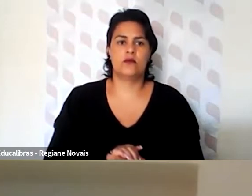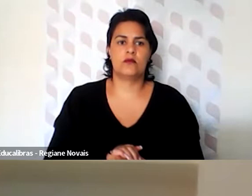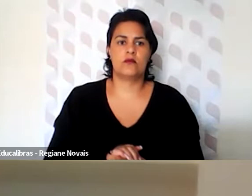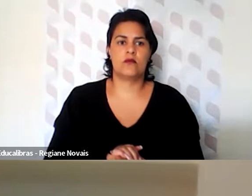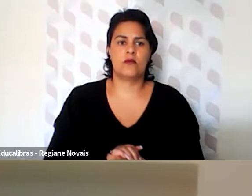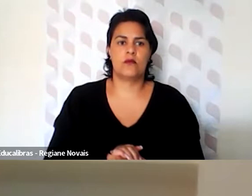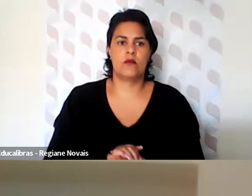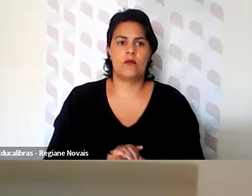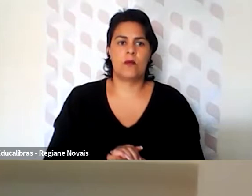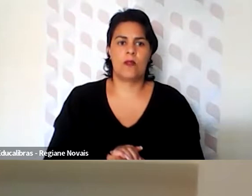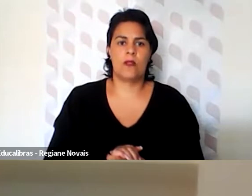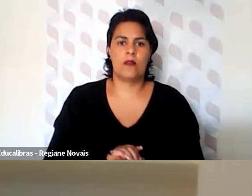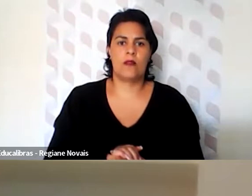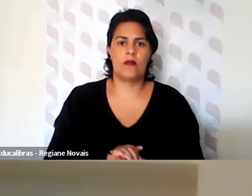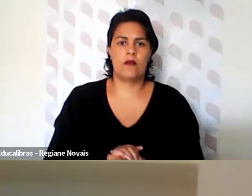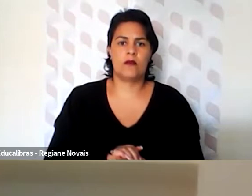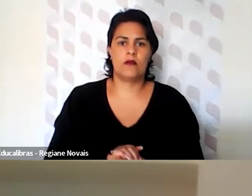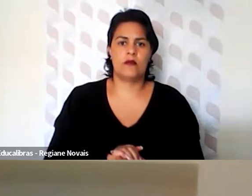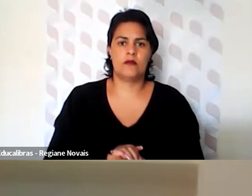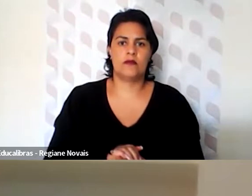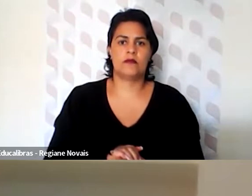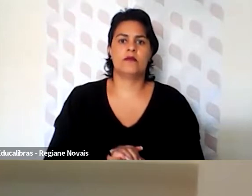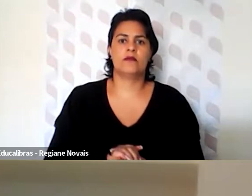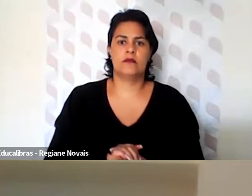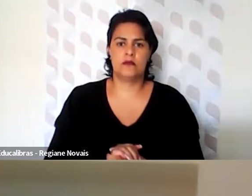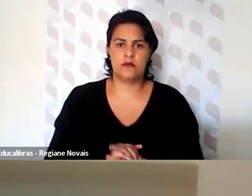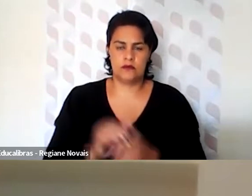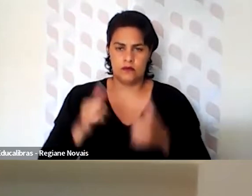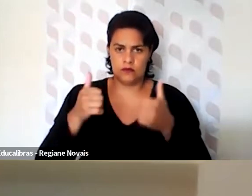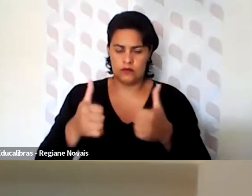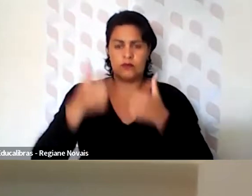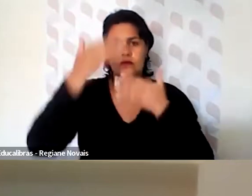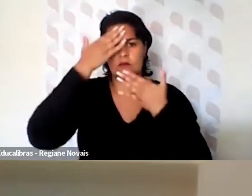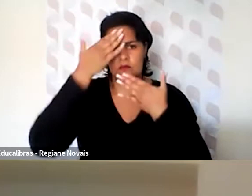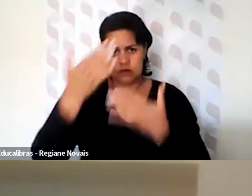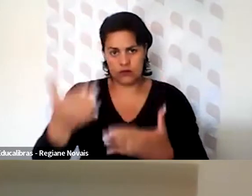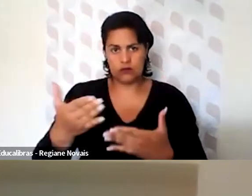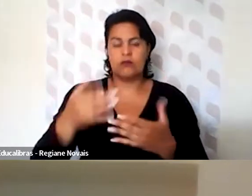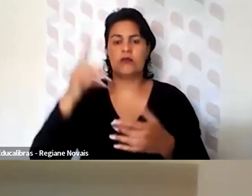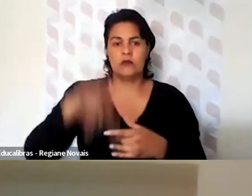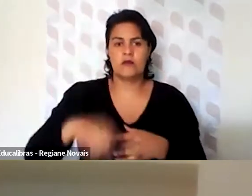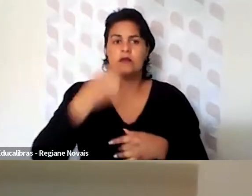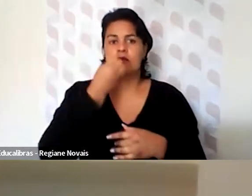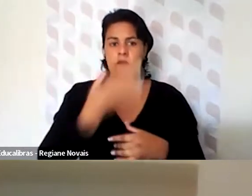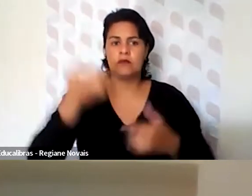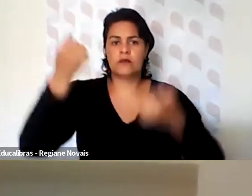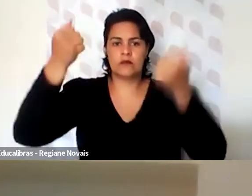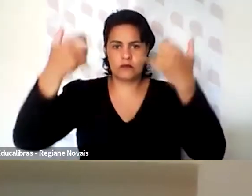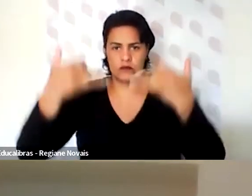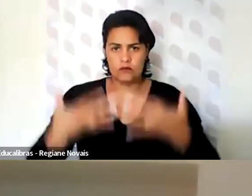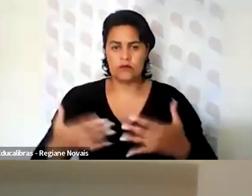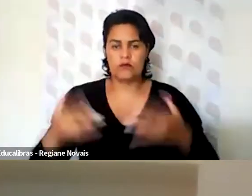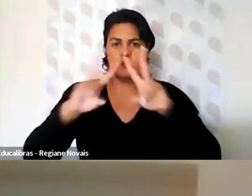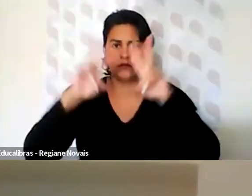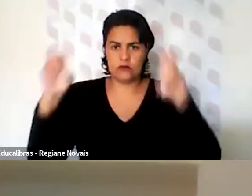depois da Chay, que é uma liderança brilhante, que merece todo o apoio de todos nós, está desenvolvendo um trabalho incrível